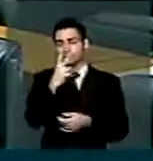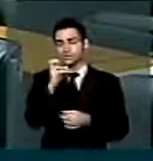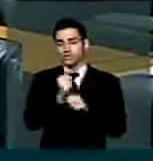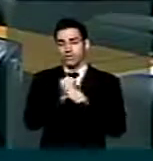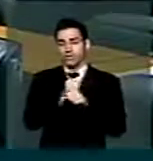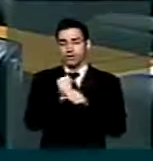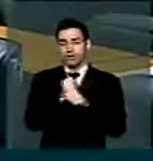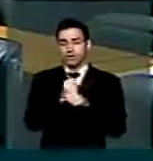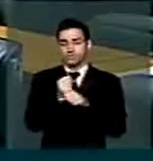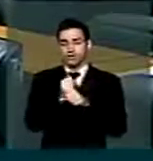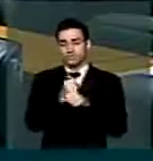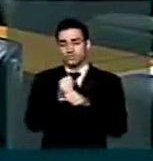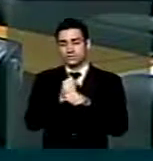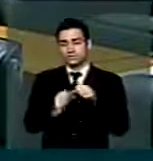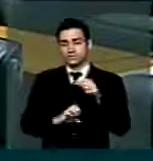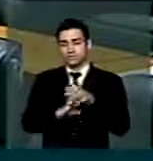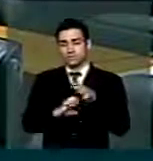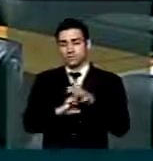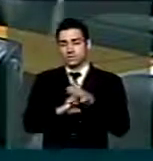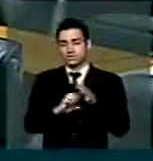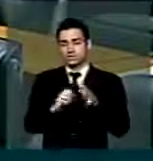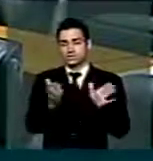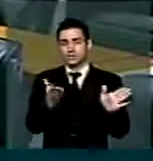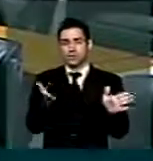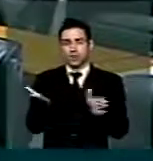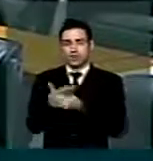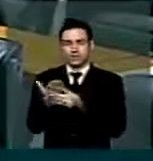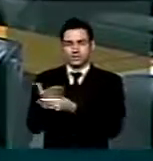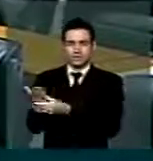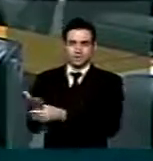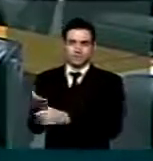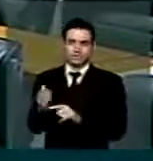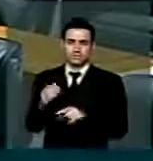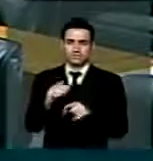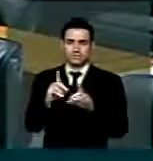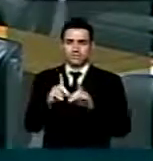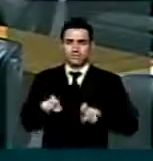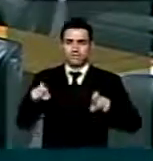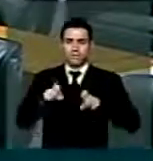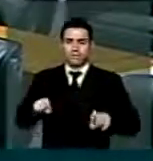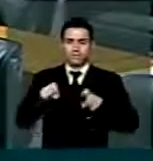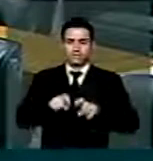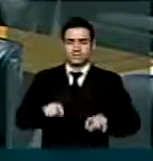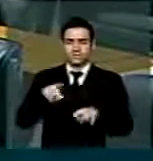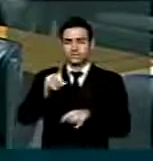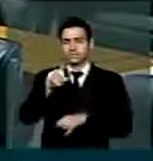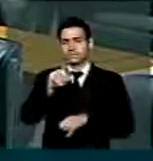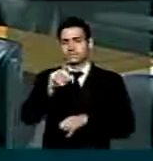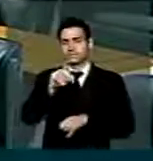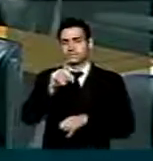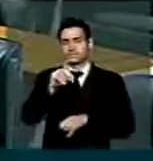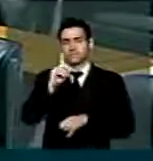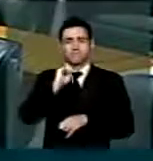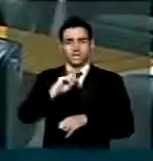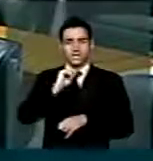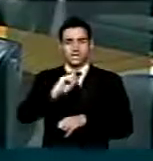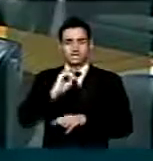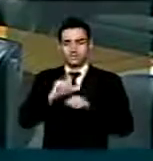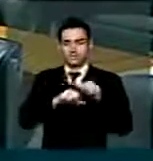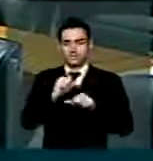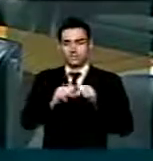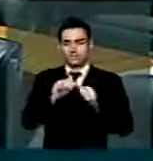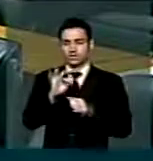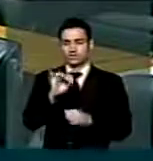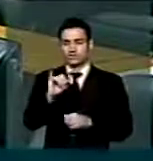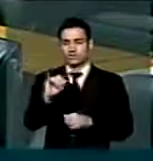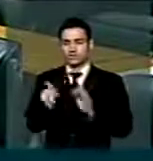da Companhia de Processamento, antiga Companhia de Processamento de Dados de Minas, a Prodenge, hoje Companhia de Tecnologia da Informação